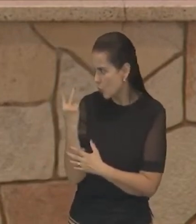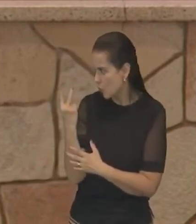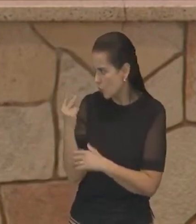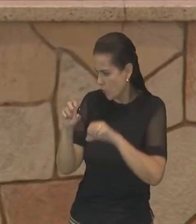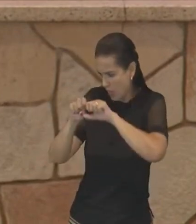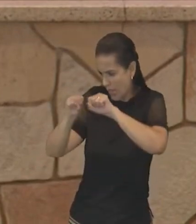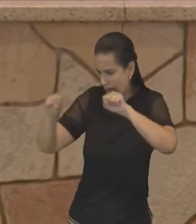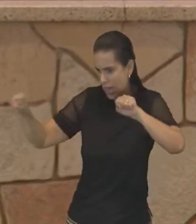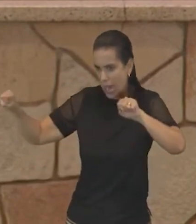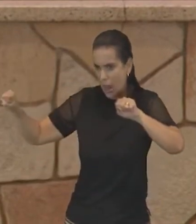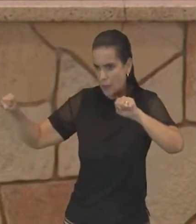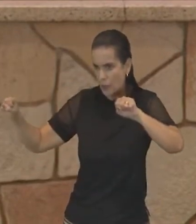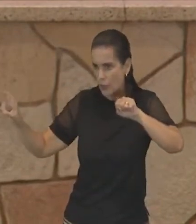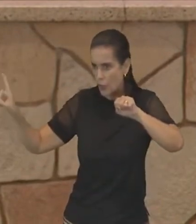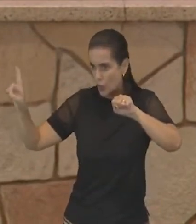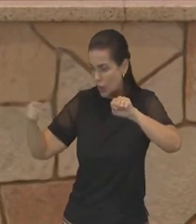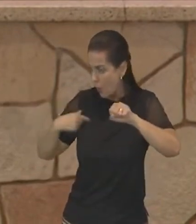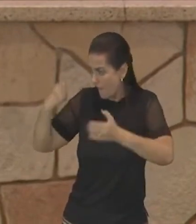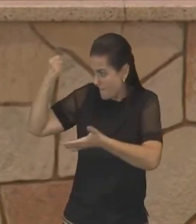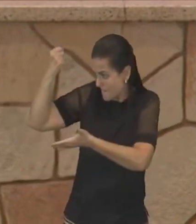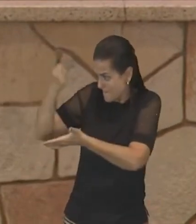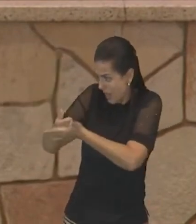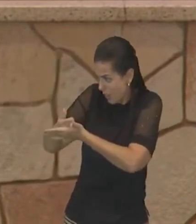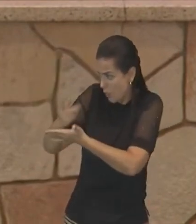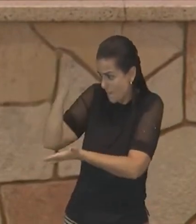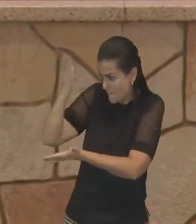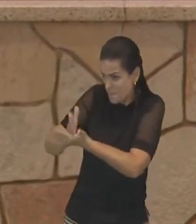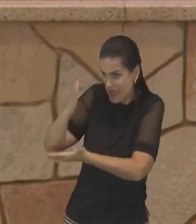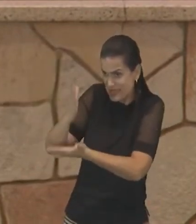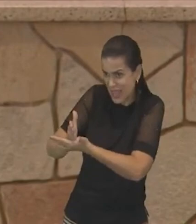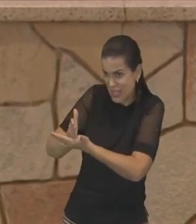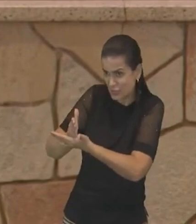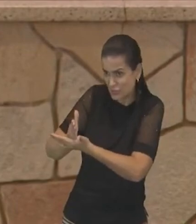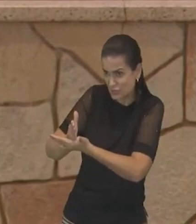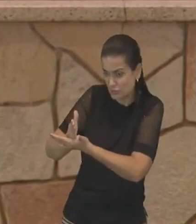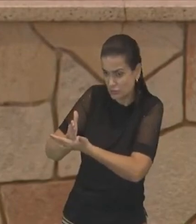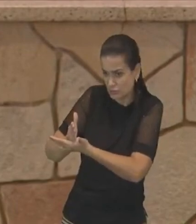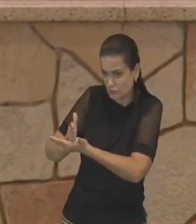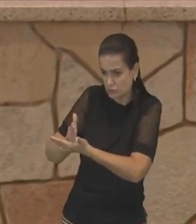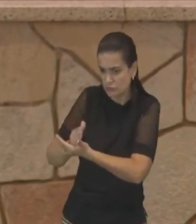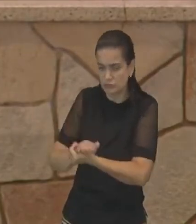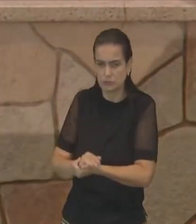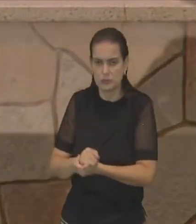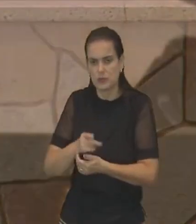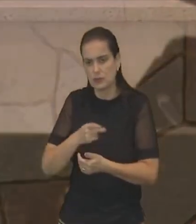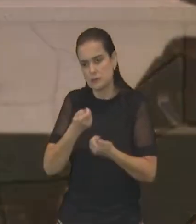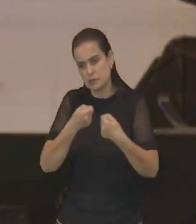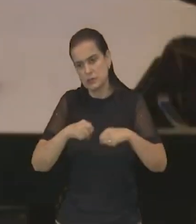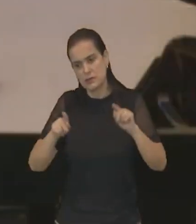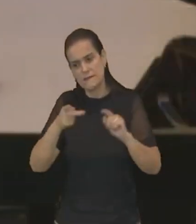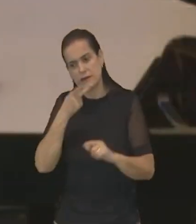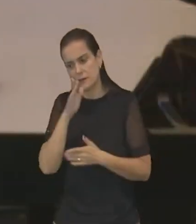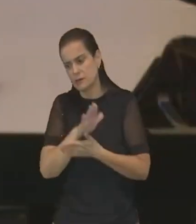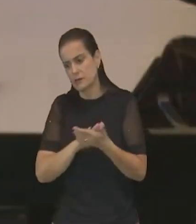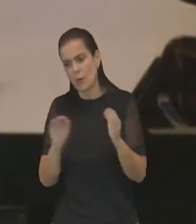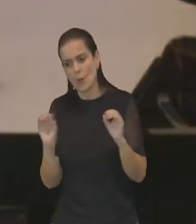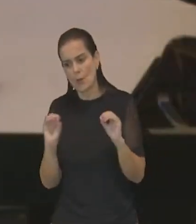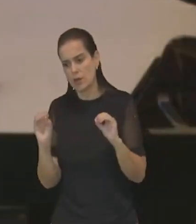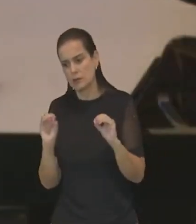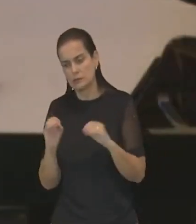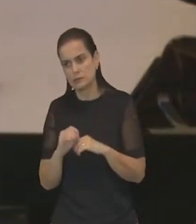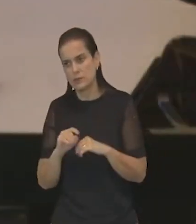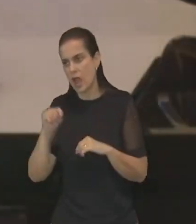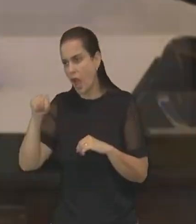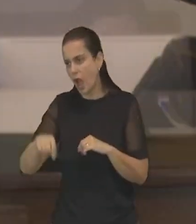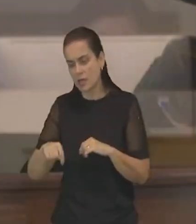casa, você vai usar só, eu vou pagar metade do que você paga hoje. Eu não precisei nem falar da Adesane, gritou lá da cozinha. Aqui a gente não faz